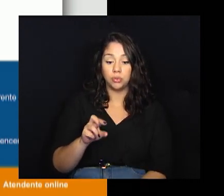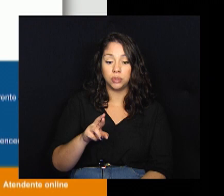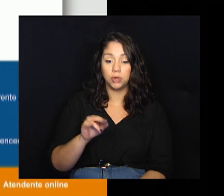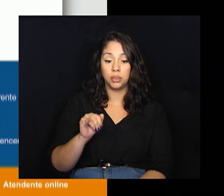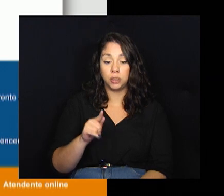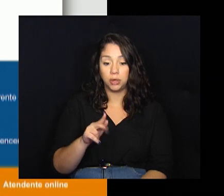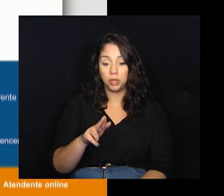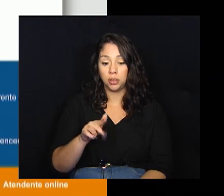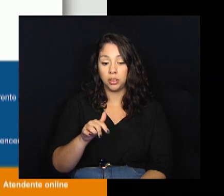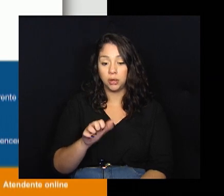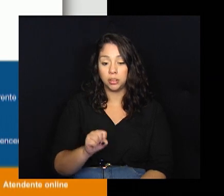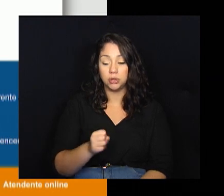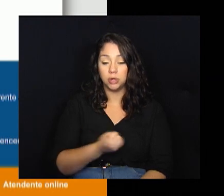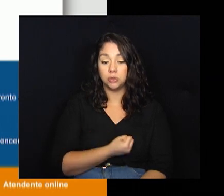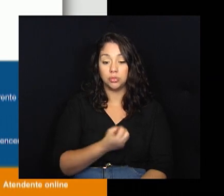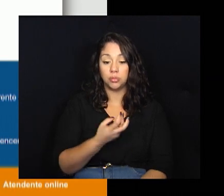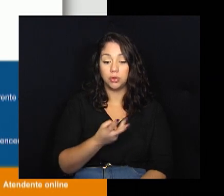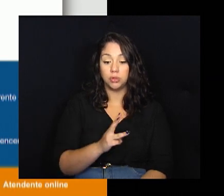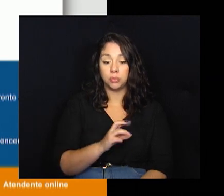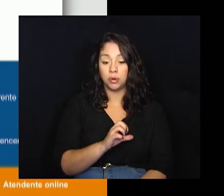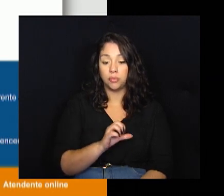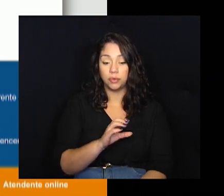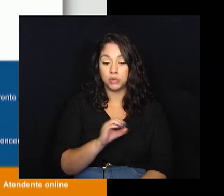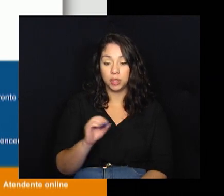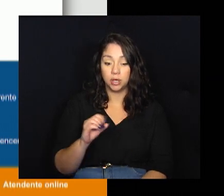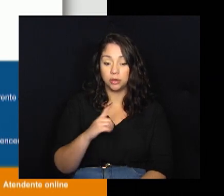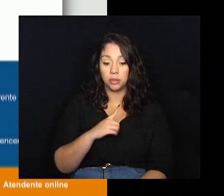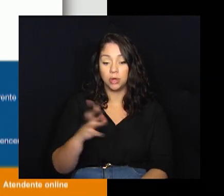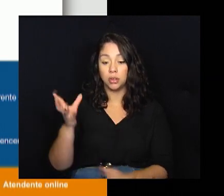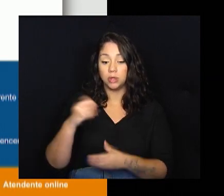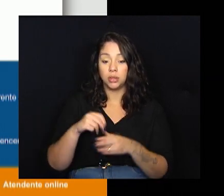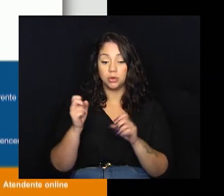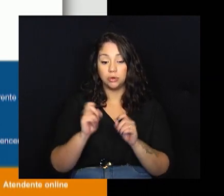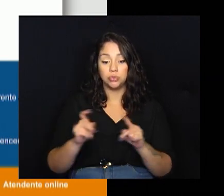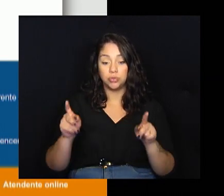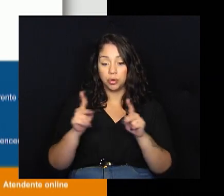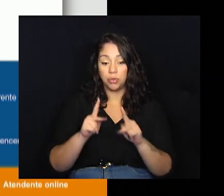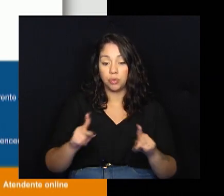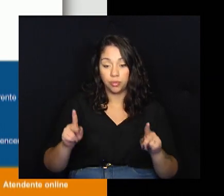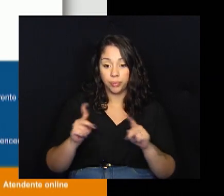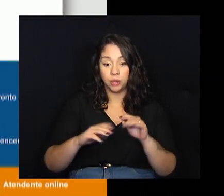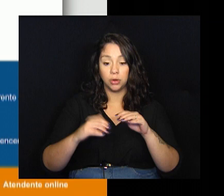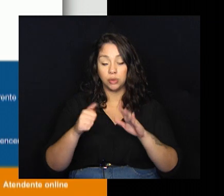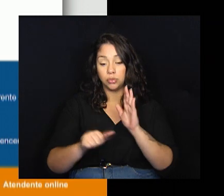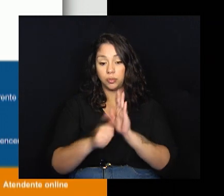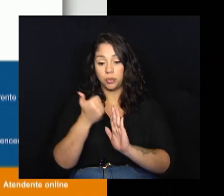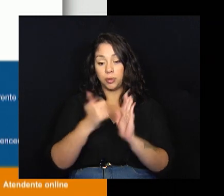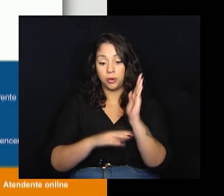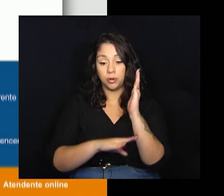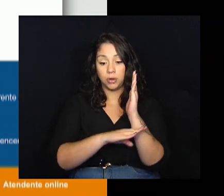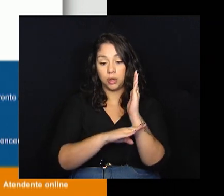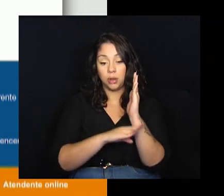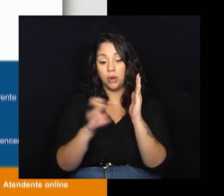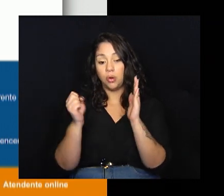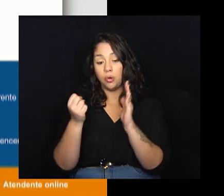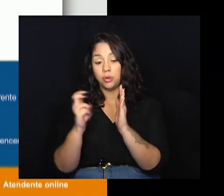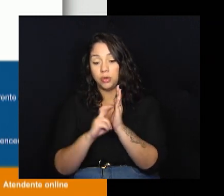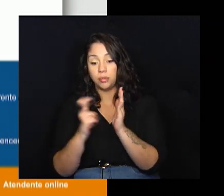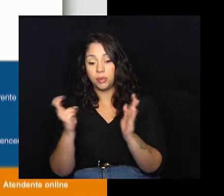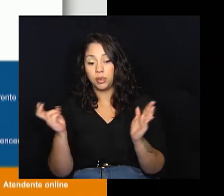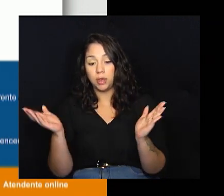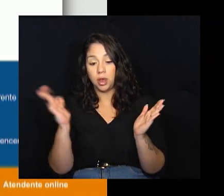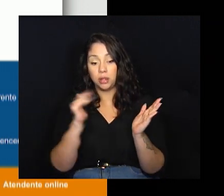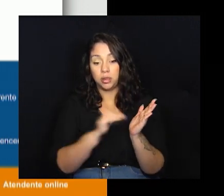Universitário fica dentro do shopping espaço de Ouro Verde lá no primeiro andar das 8 horas da manhã às 4 horas da tarde